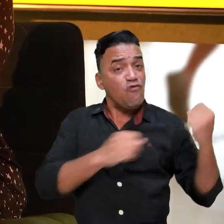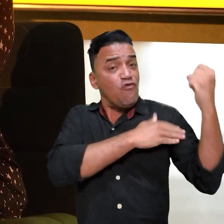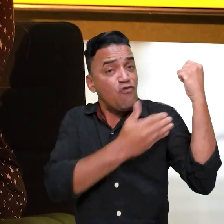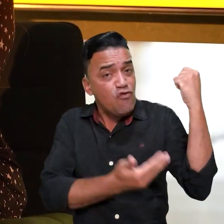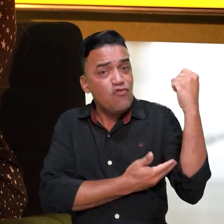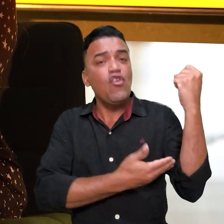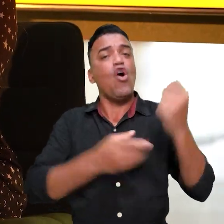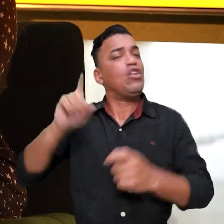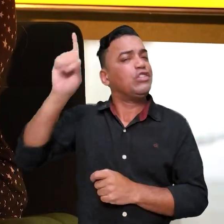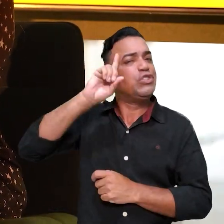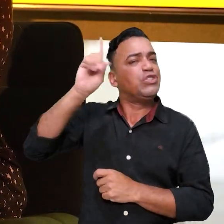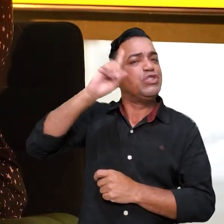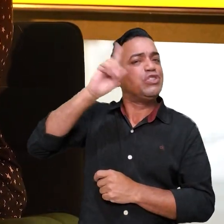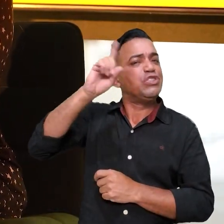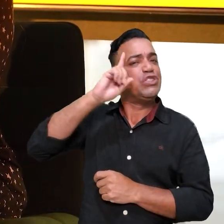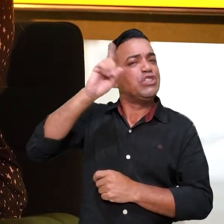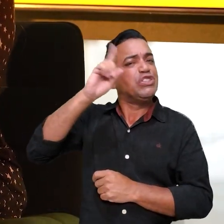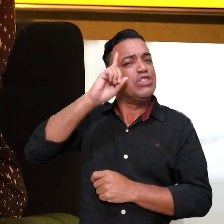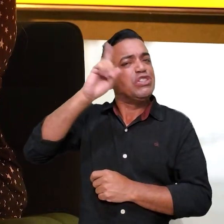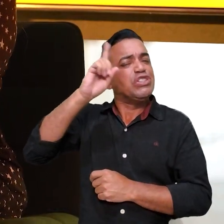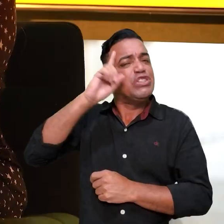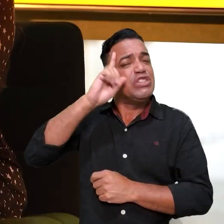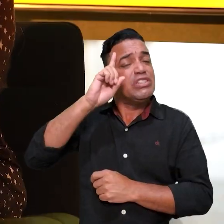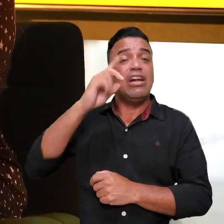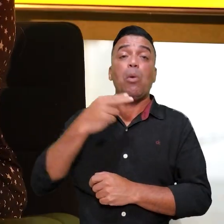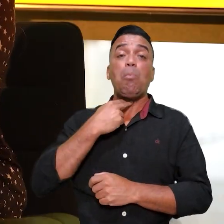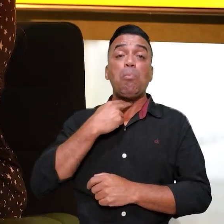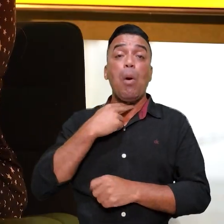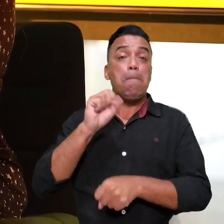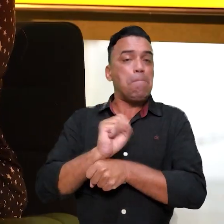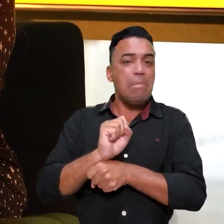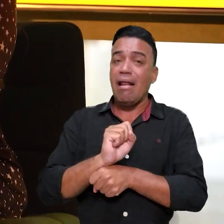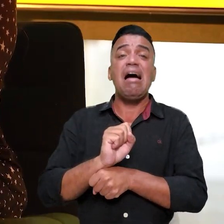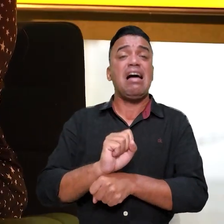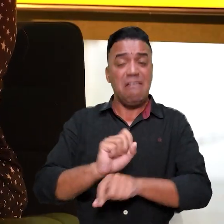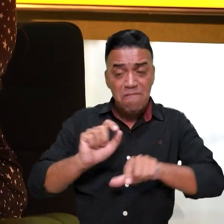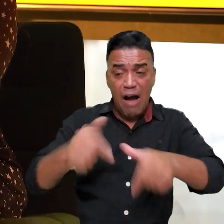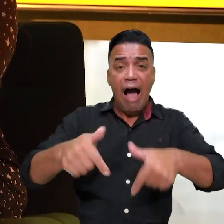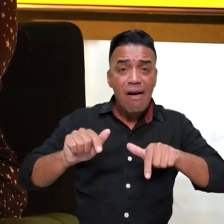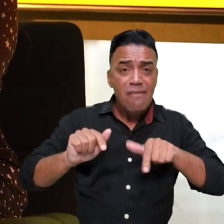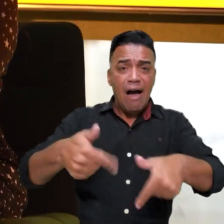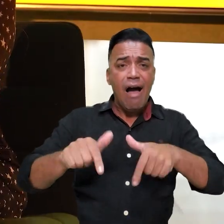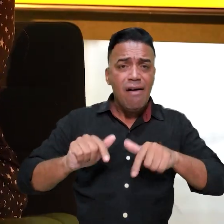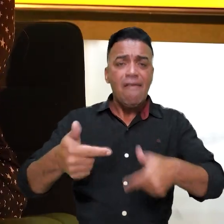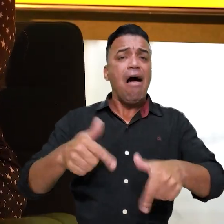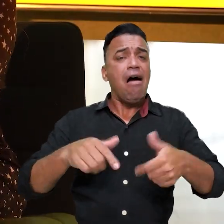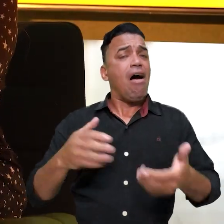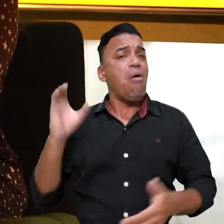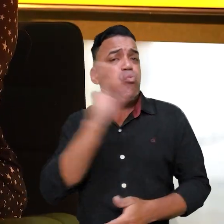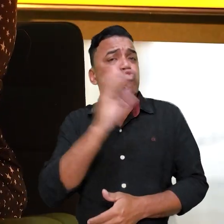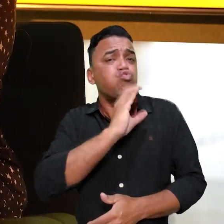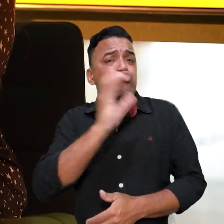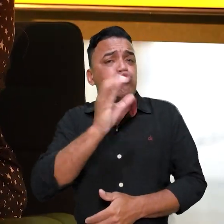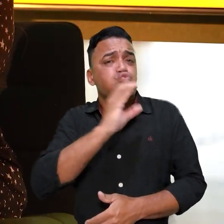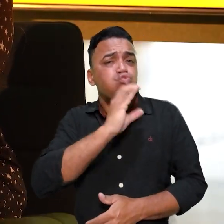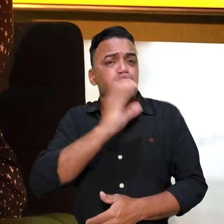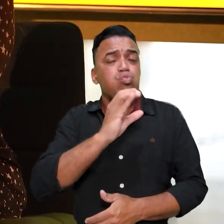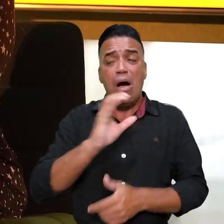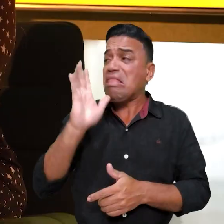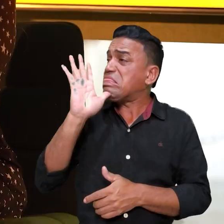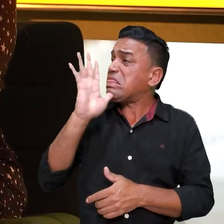força diária de combustão, não pode parar, tem que fazer, e você está urgente e